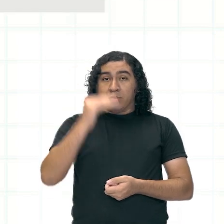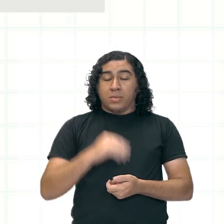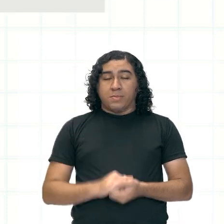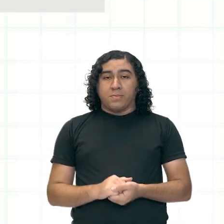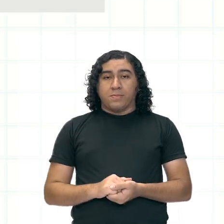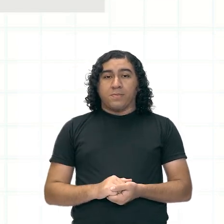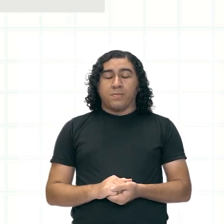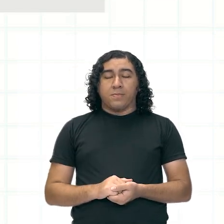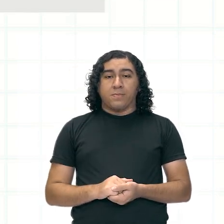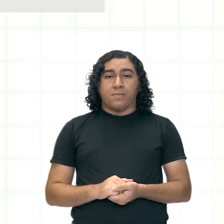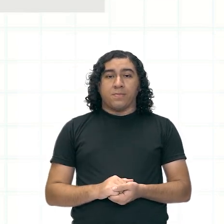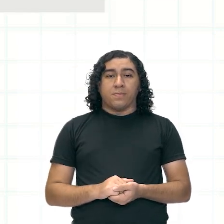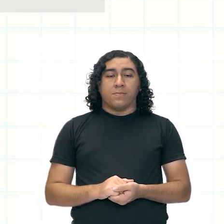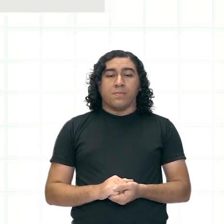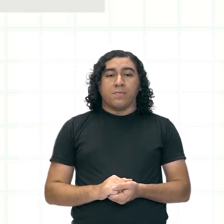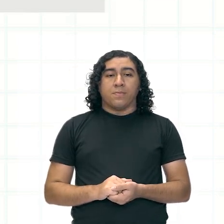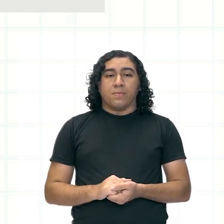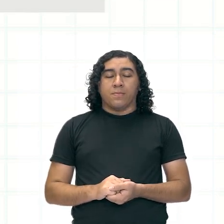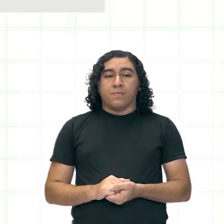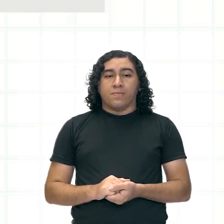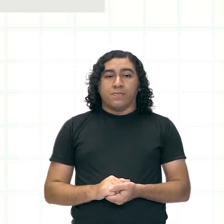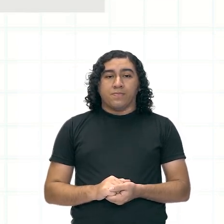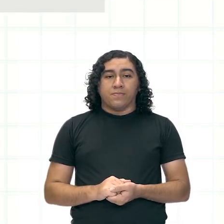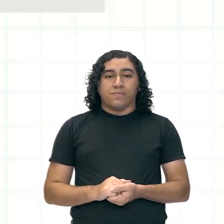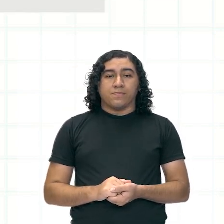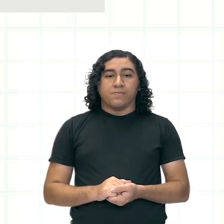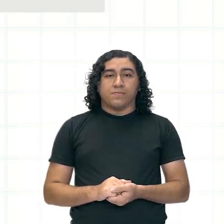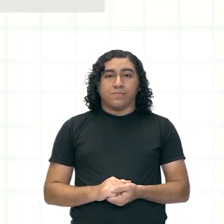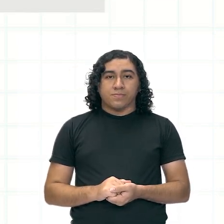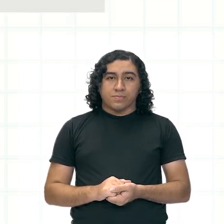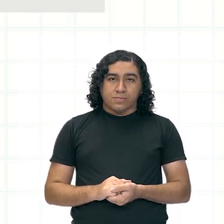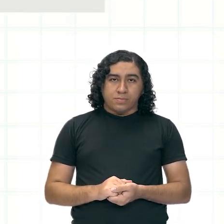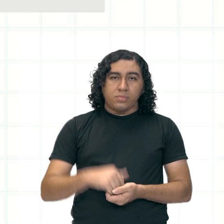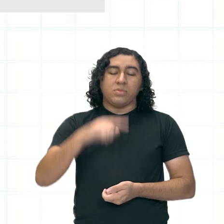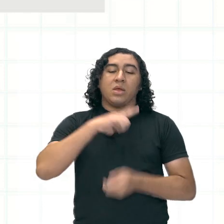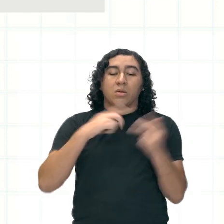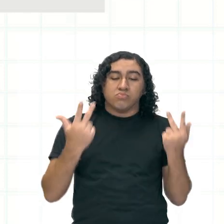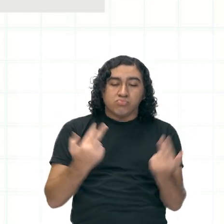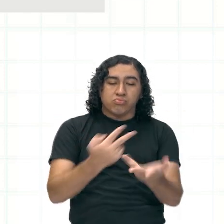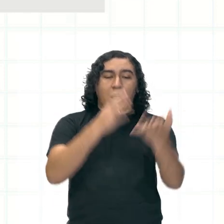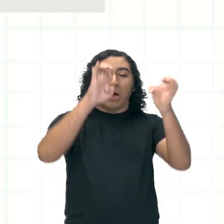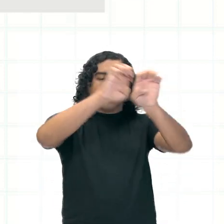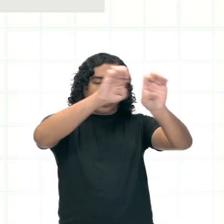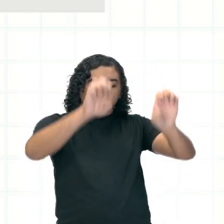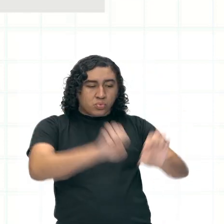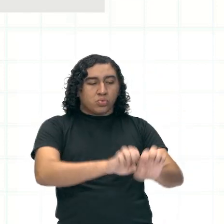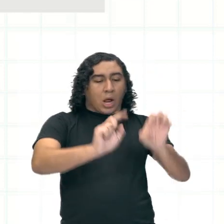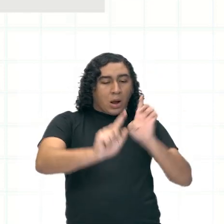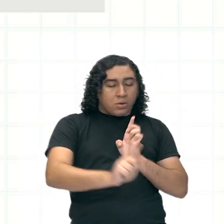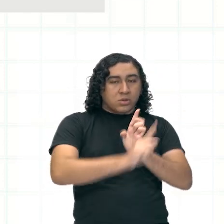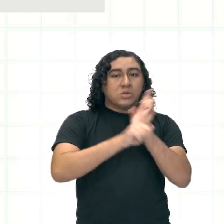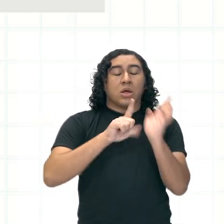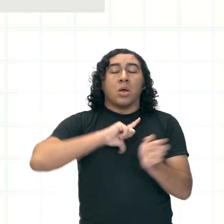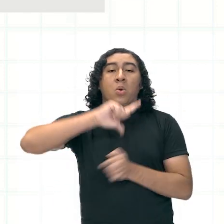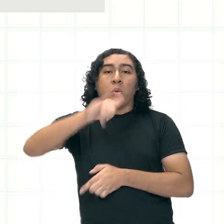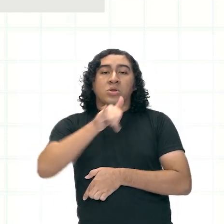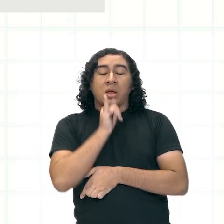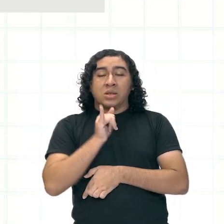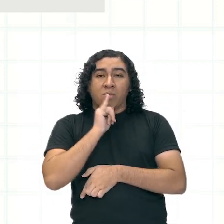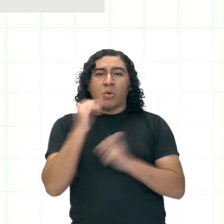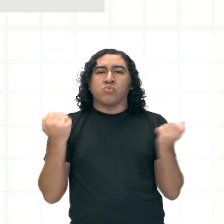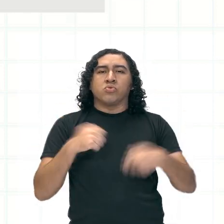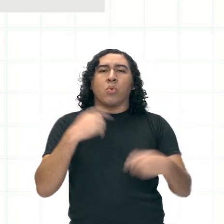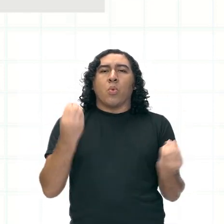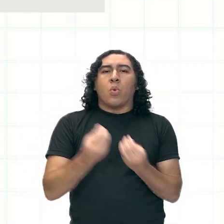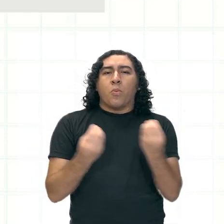importante. Então, fazendo aqui o mesmo esquema para identificar, trouxe mais um exemplo aqui, como a gente pode